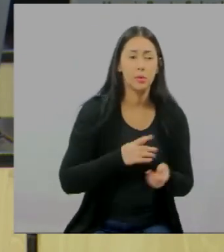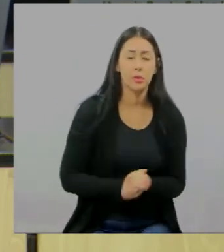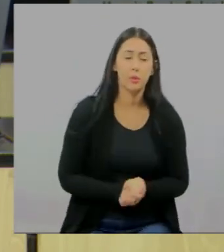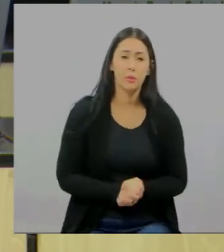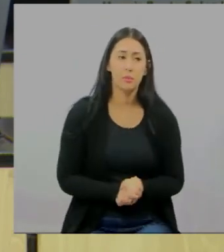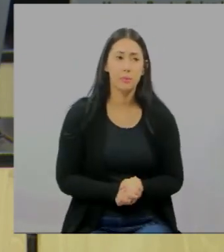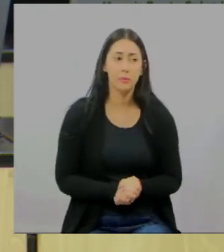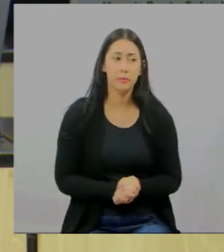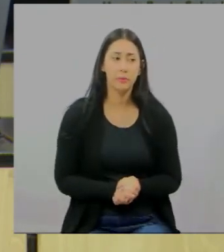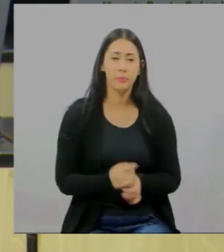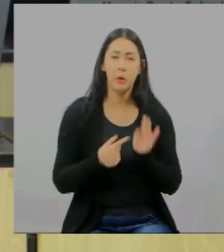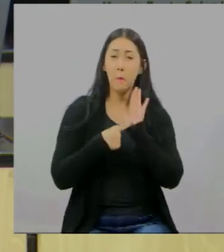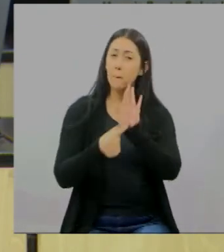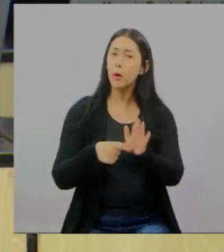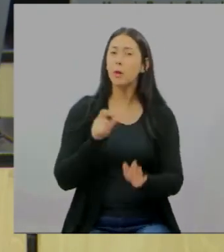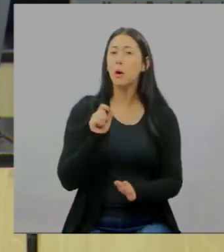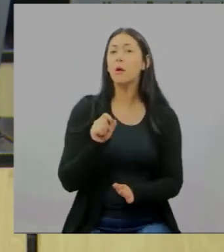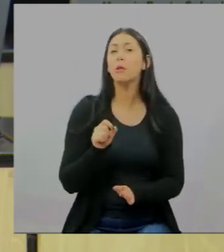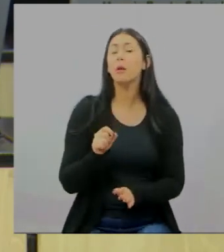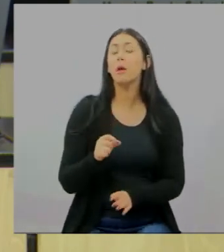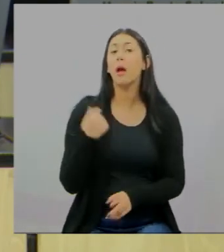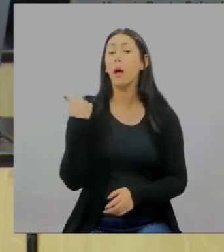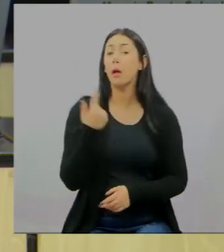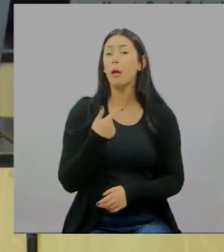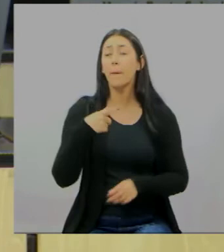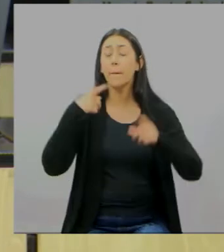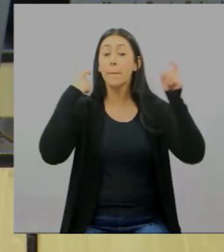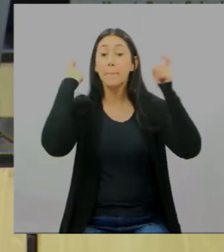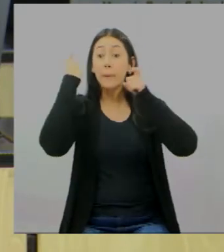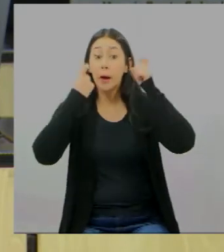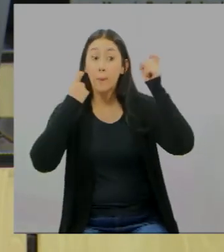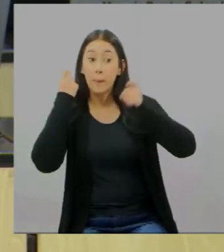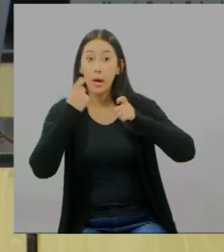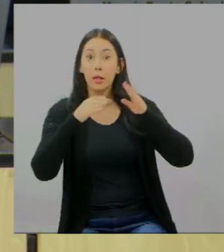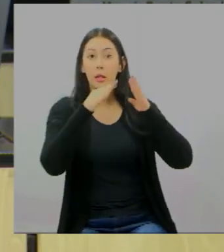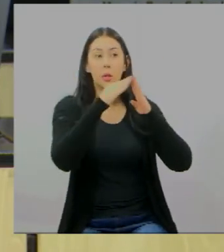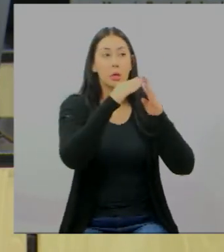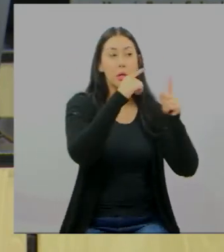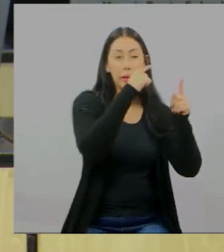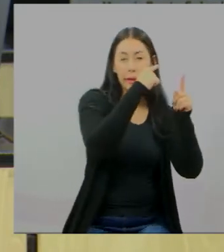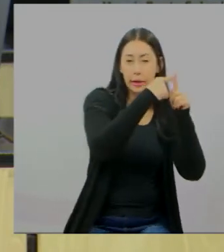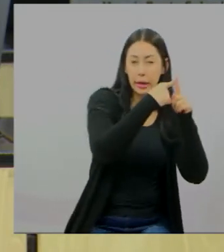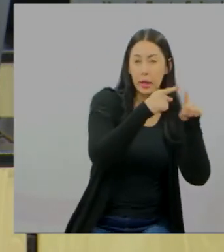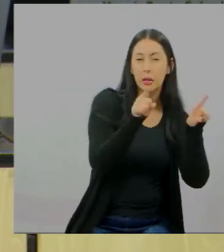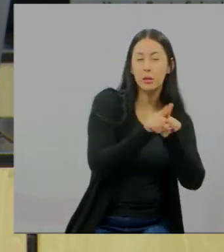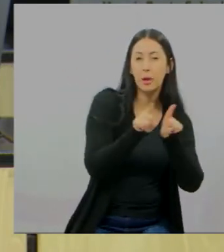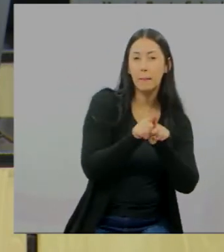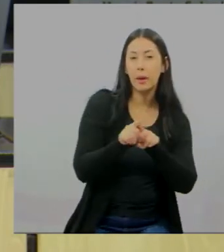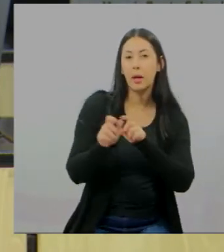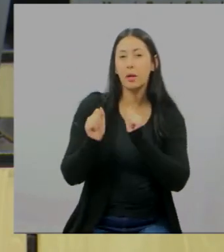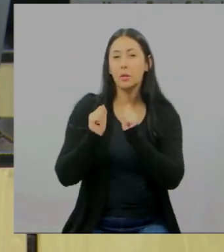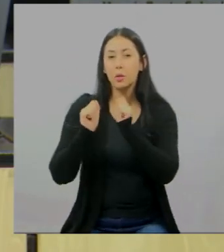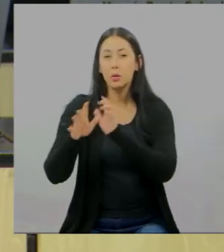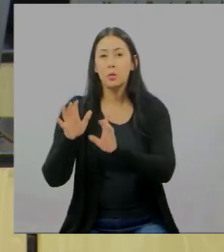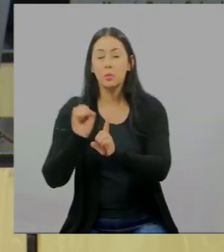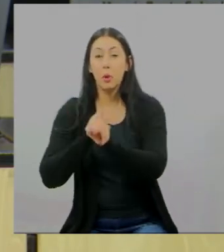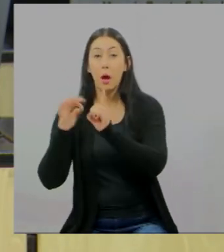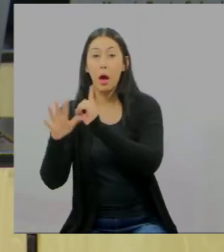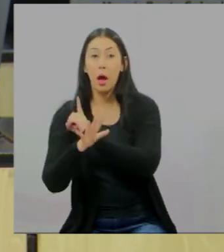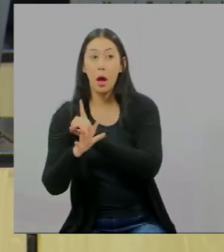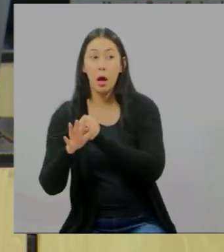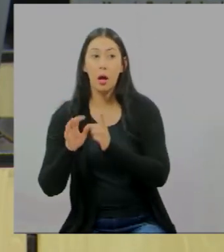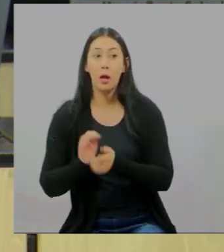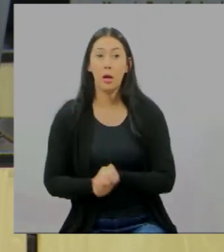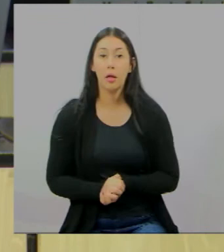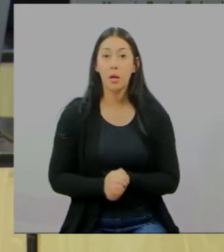expressa a preocupação de grupos de diversas denominações religiosas e ações sociais, cuja maioria acompanha e visita à noite